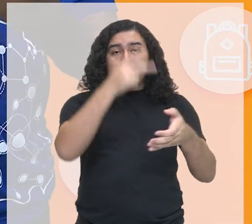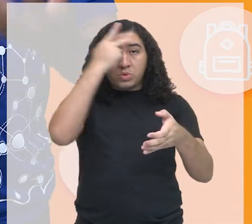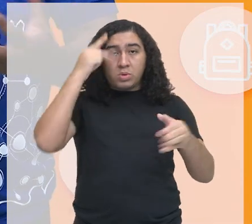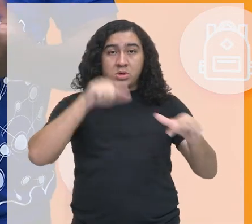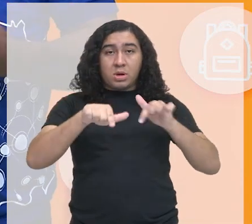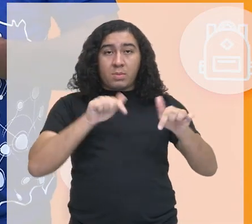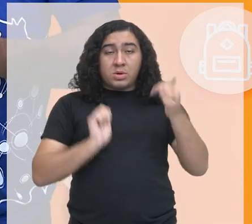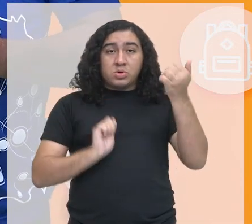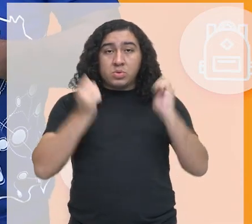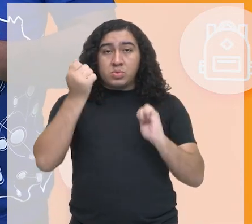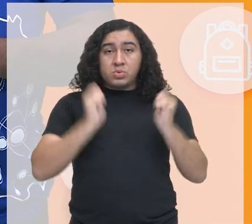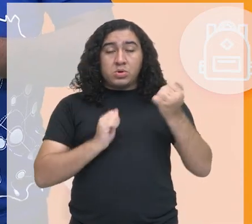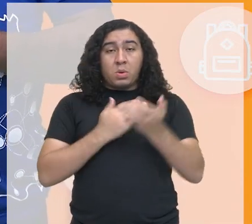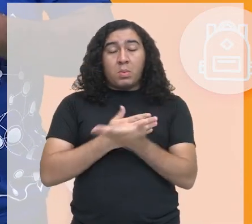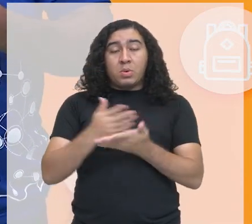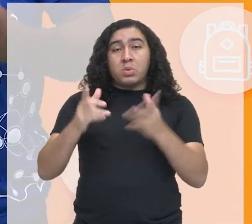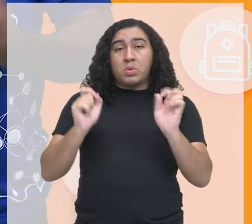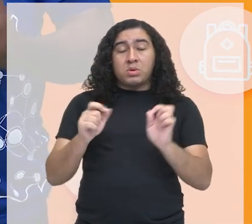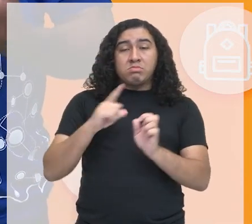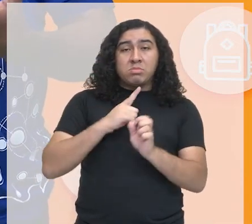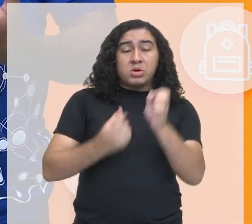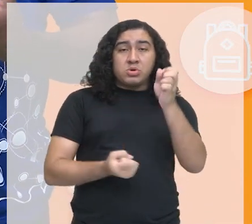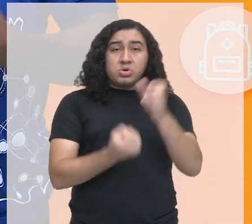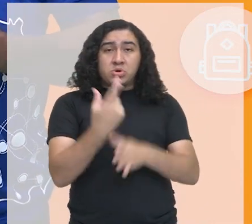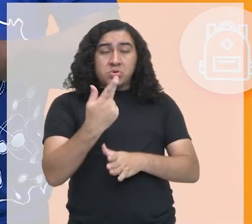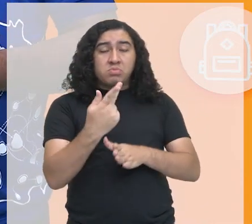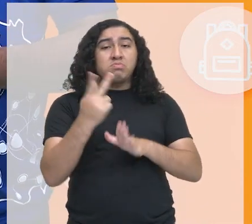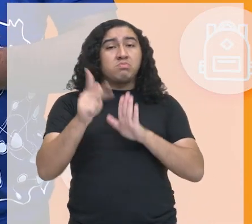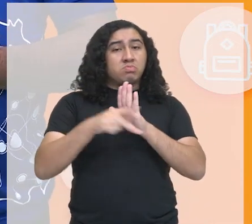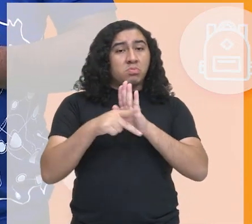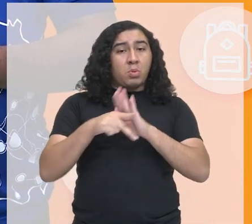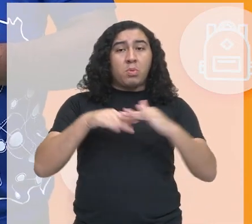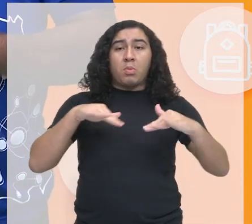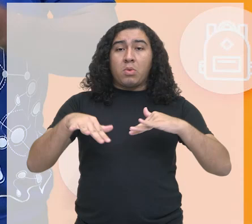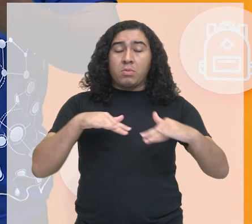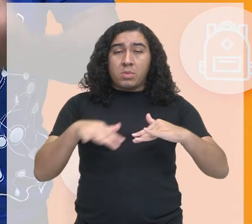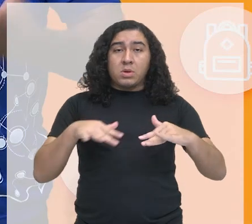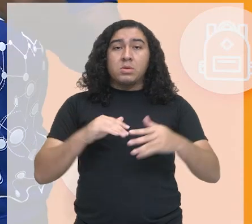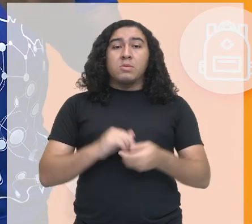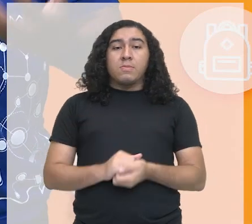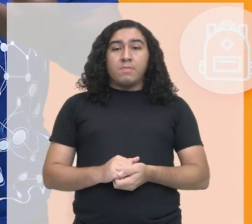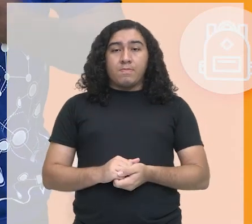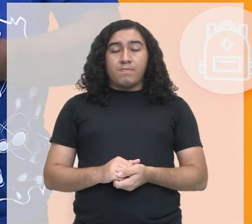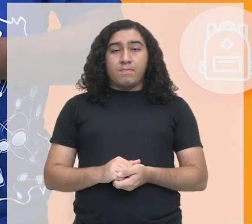nas indústrias, que começaram a surgir os primeiros movimentos e a primeira ali,